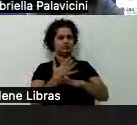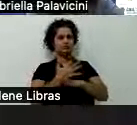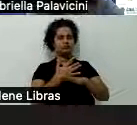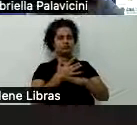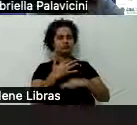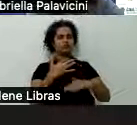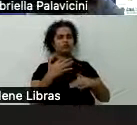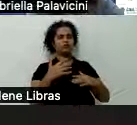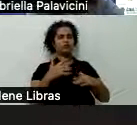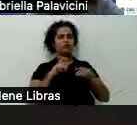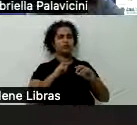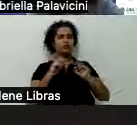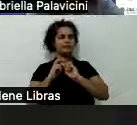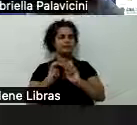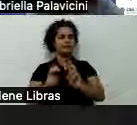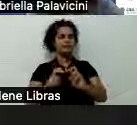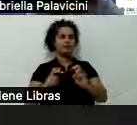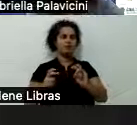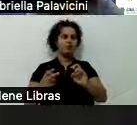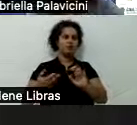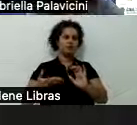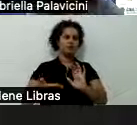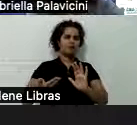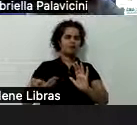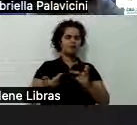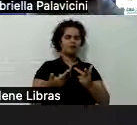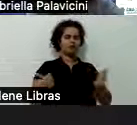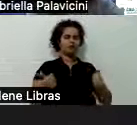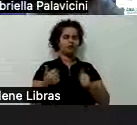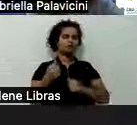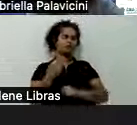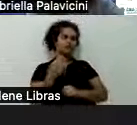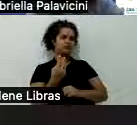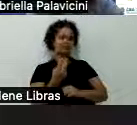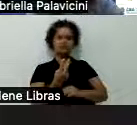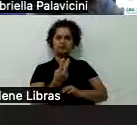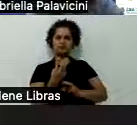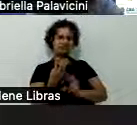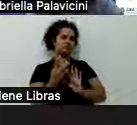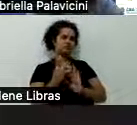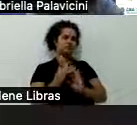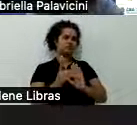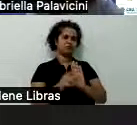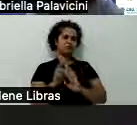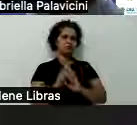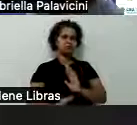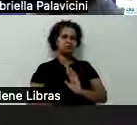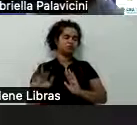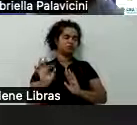que desapropria um monte de coisa e que fica aqueles lotes durante 3, 4 décadas sem uso, mais ou